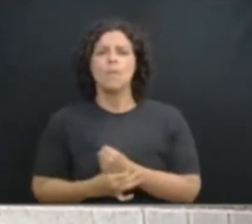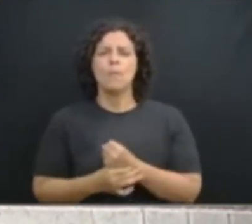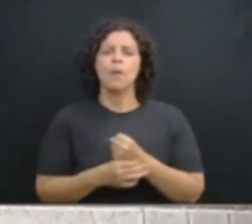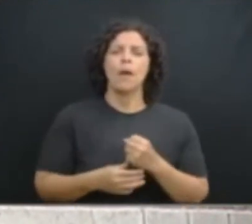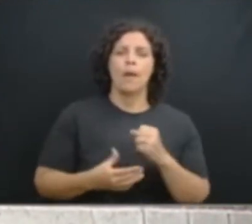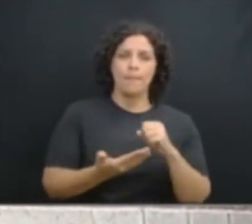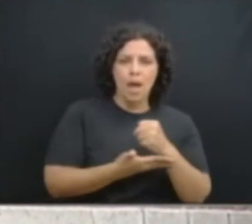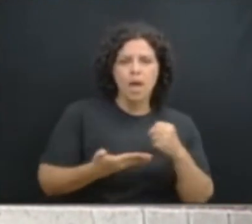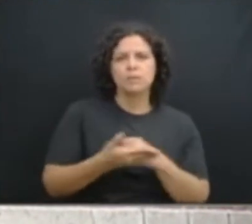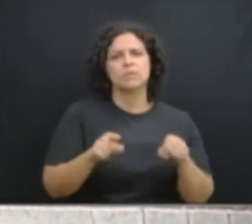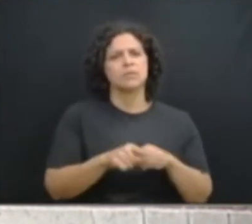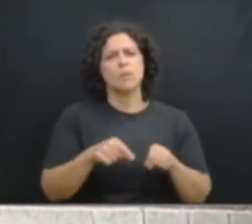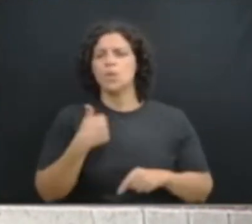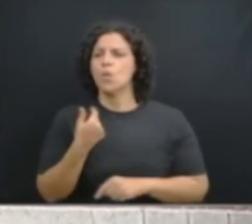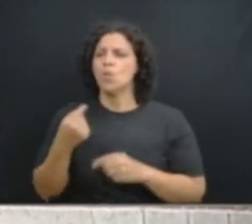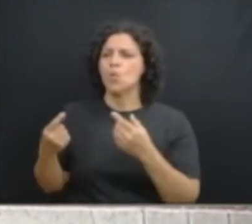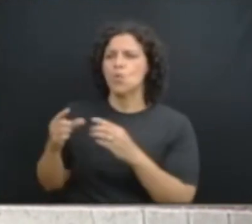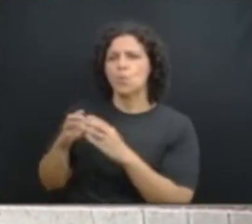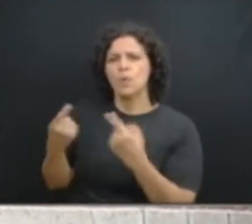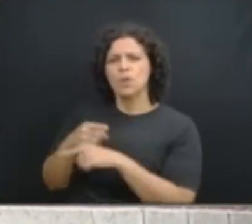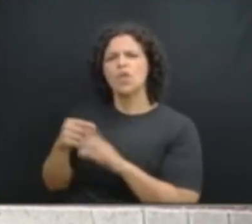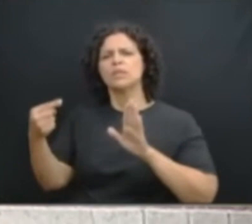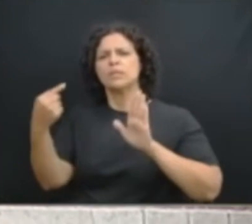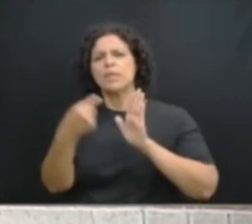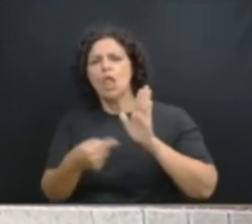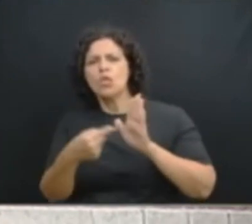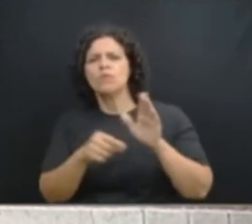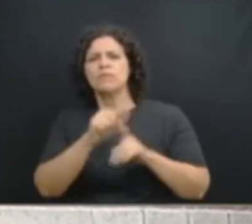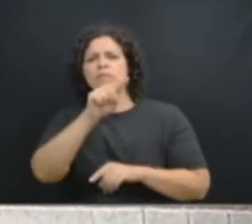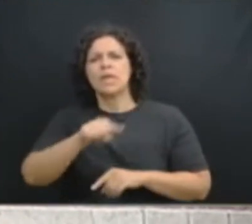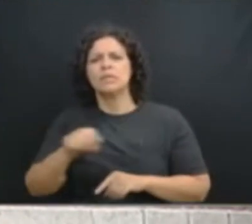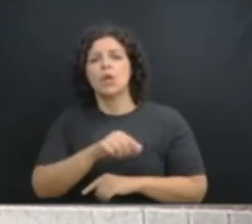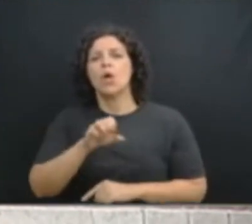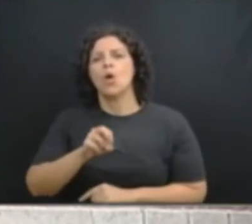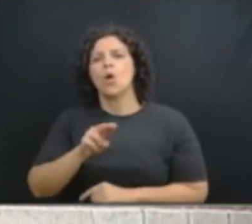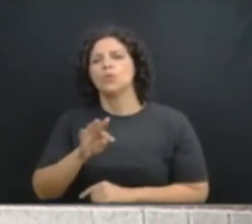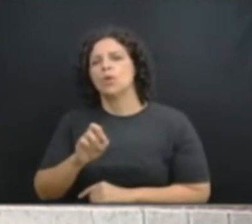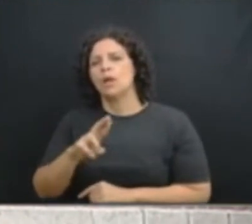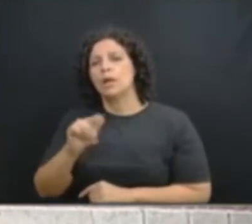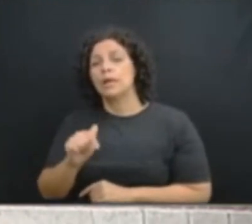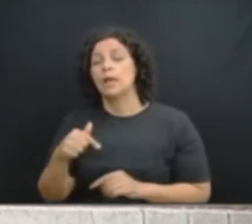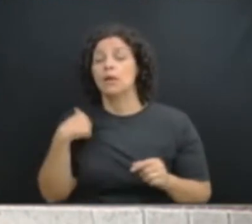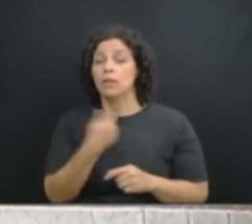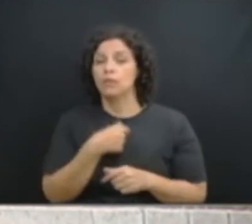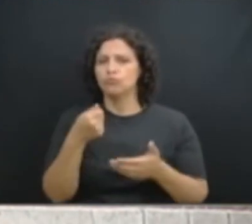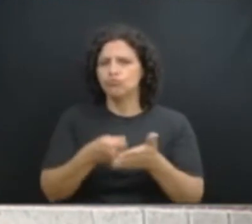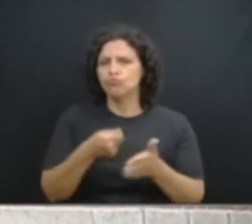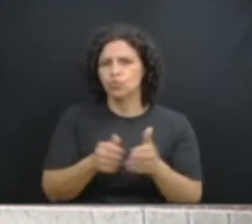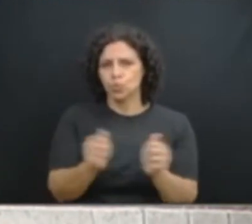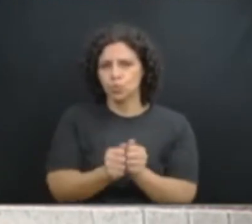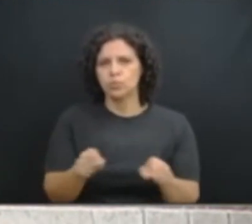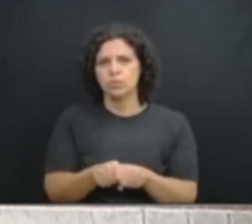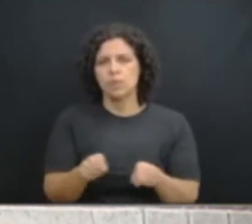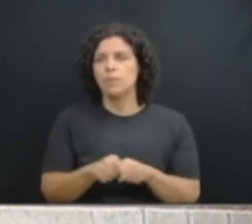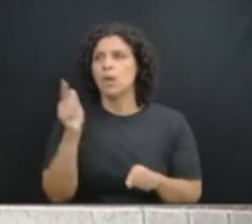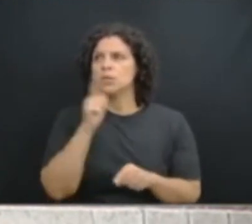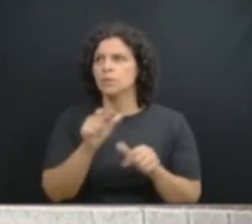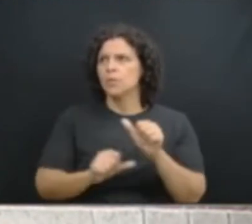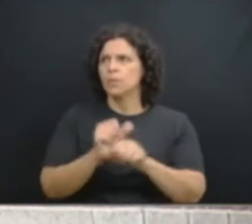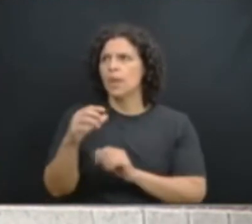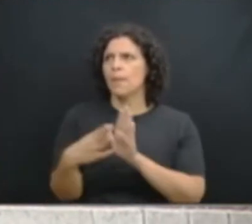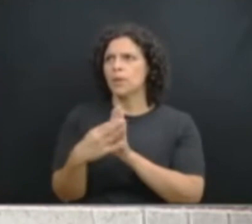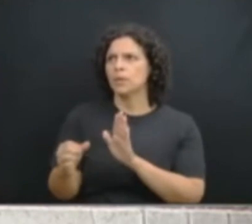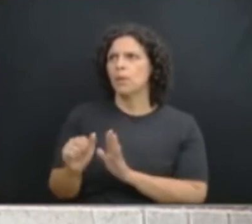oposição. Fizemos as denúncias que cancelou o modelo de outorga. E agora vamos lutar junto para mudar o